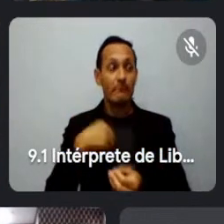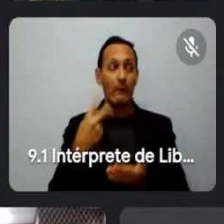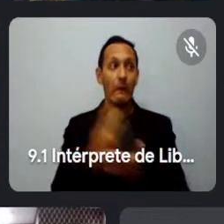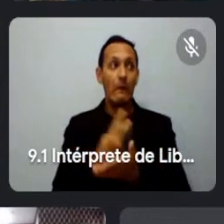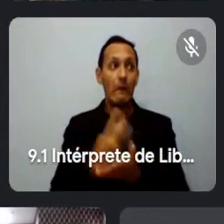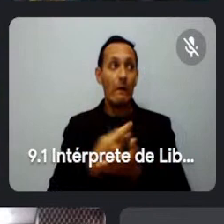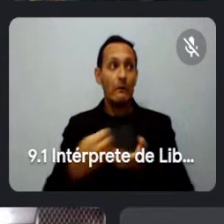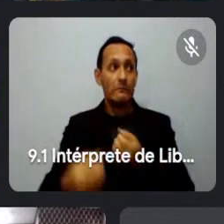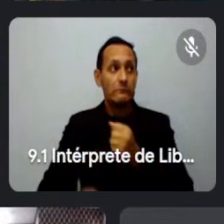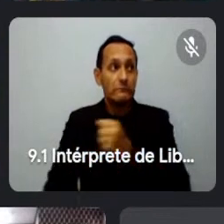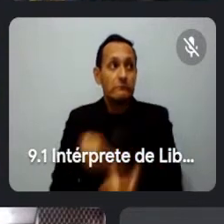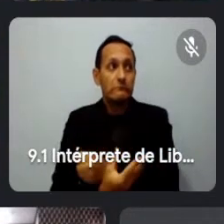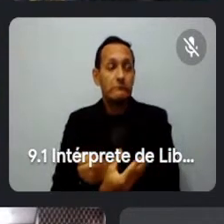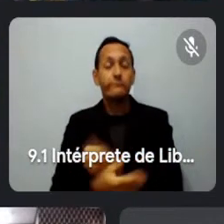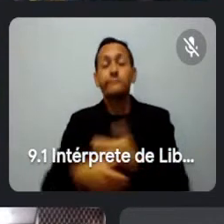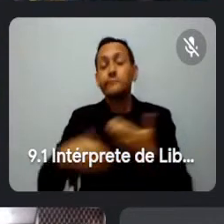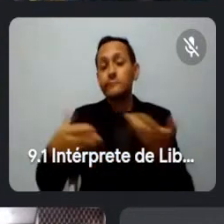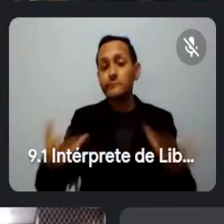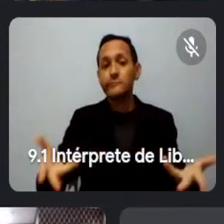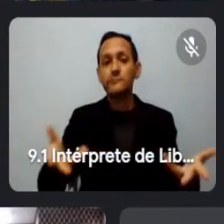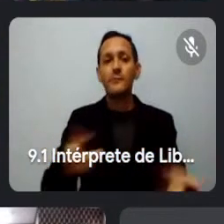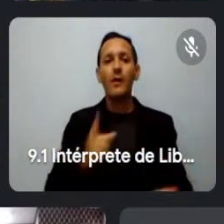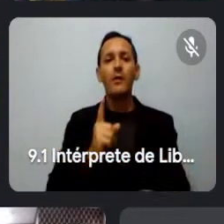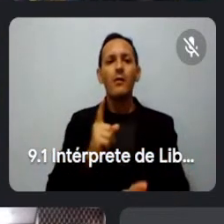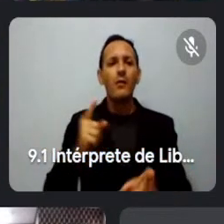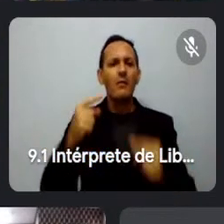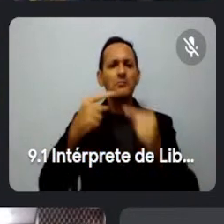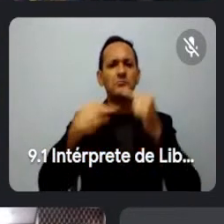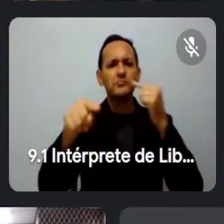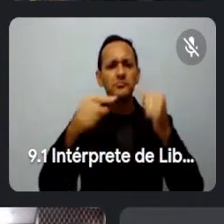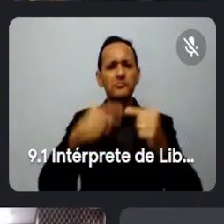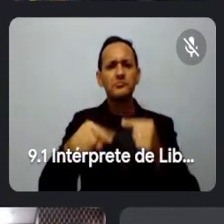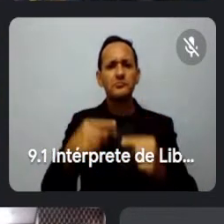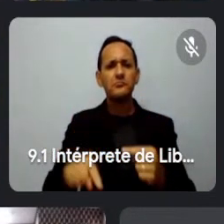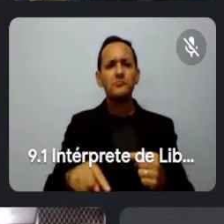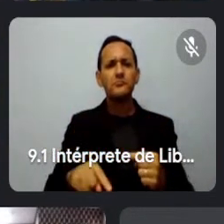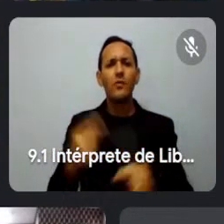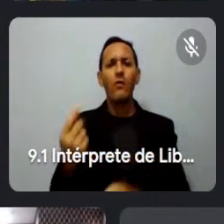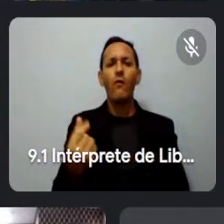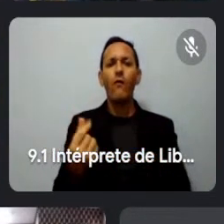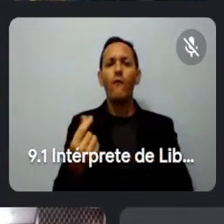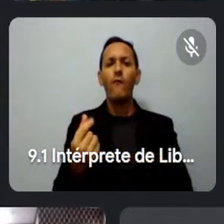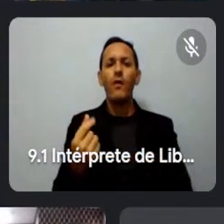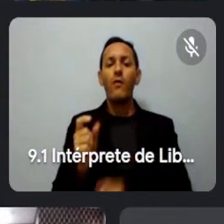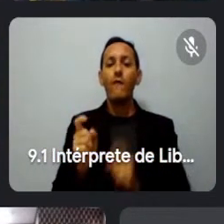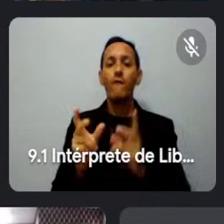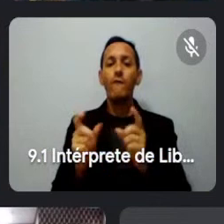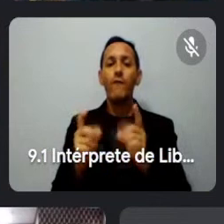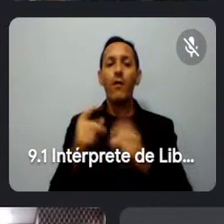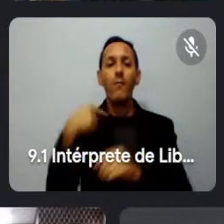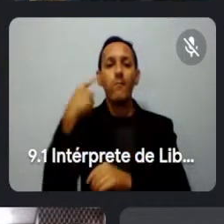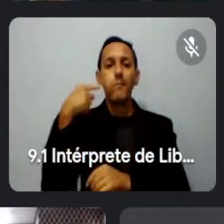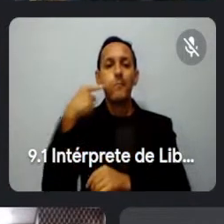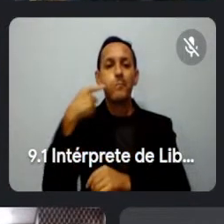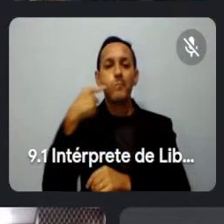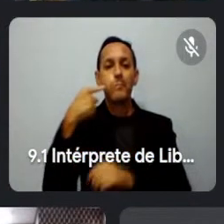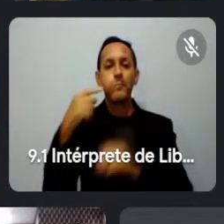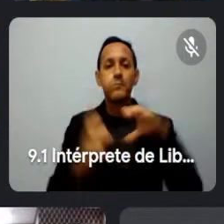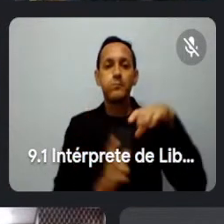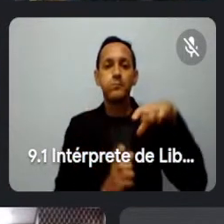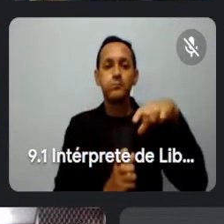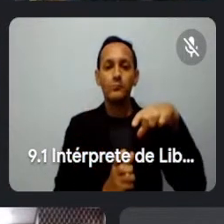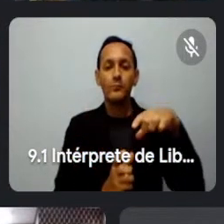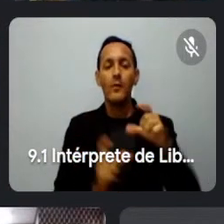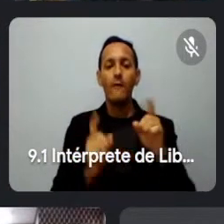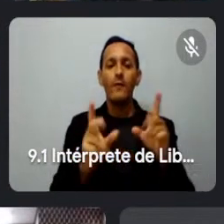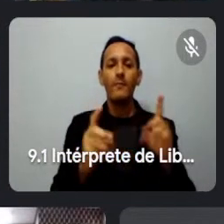e na sequência bloco novas em concorrências outra é quanto o valor da venda dos pneus primeiramente afirmou que